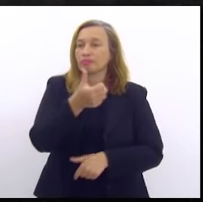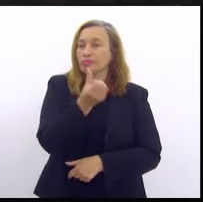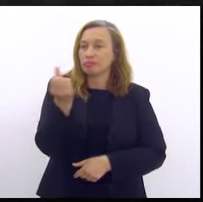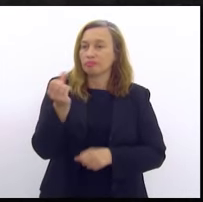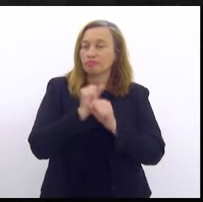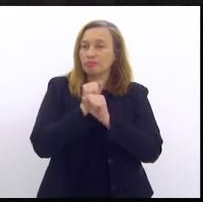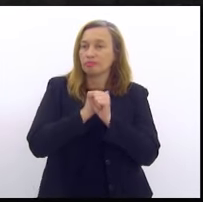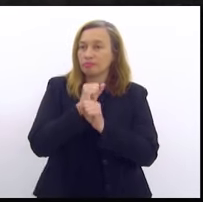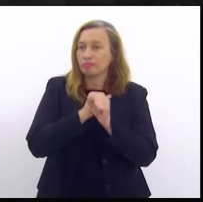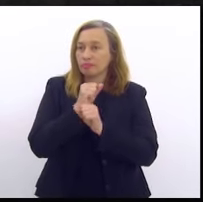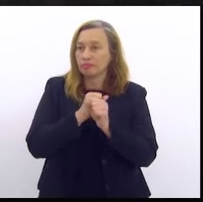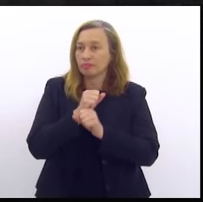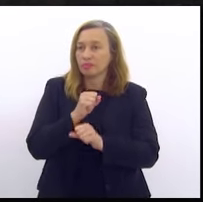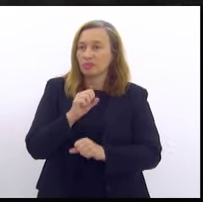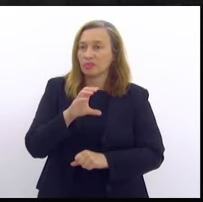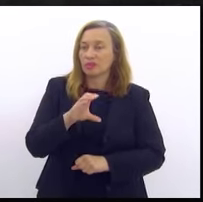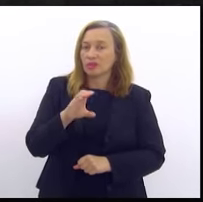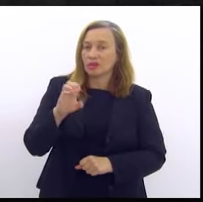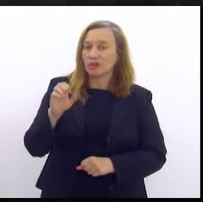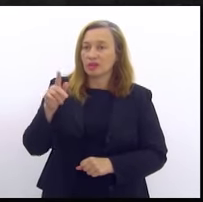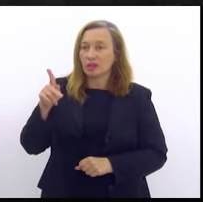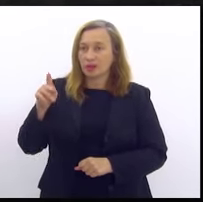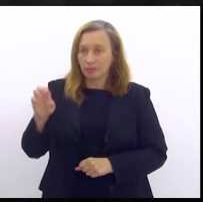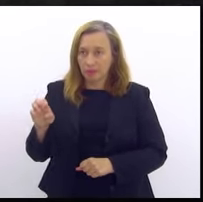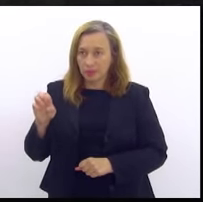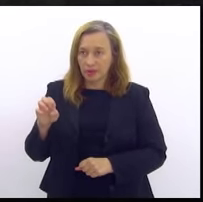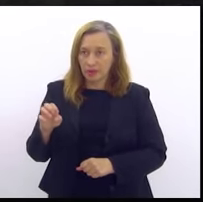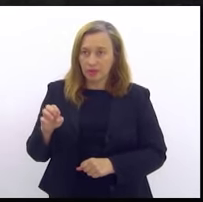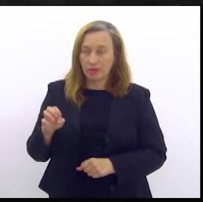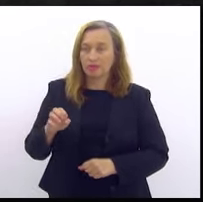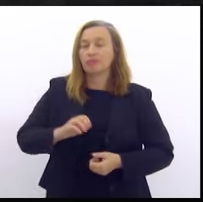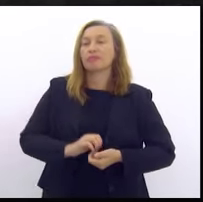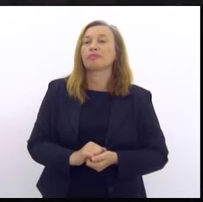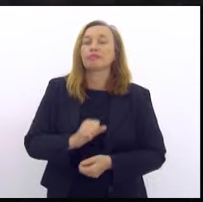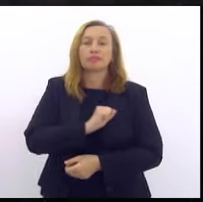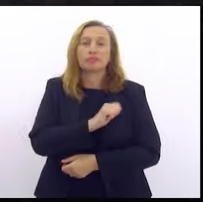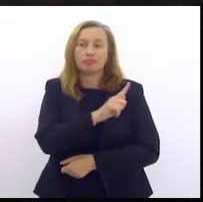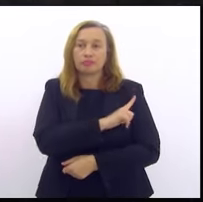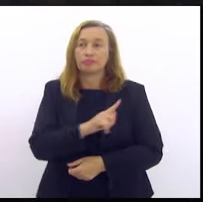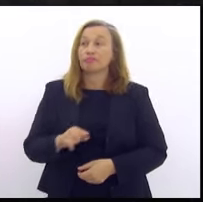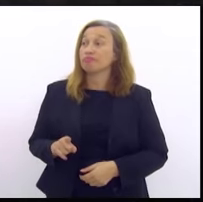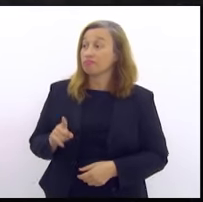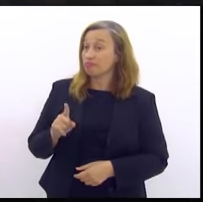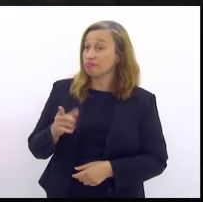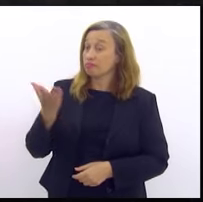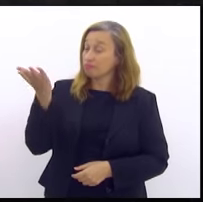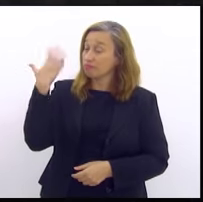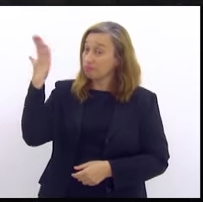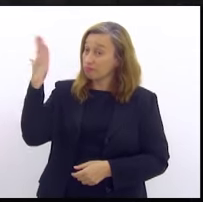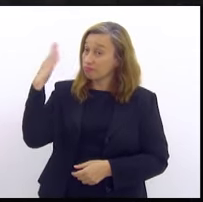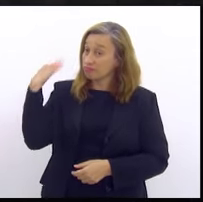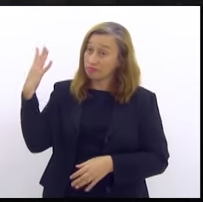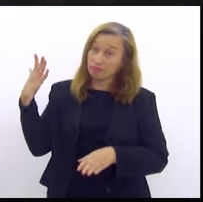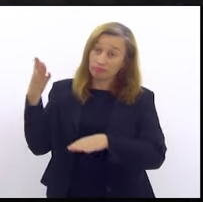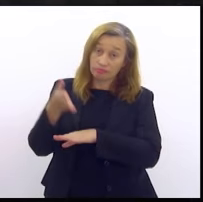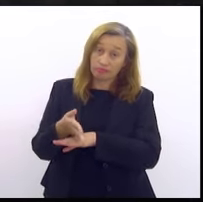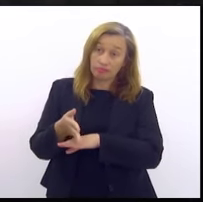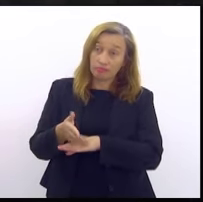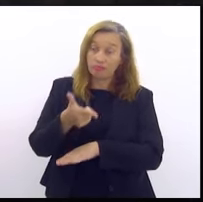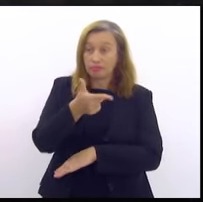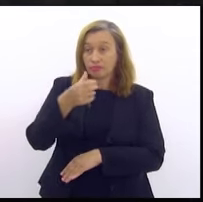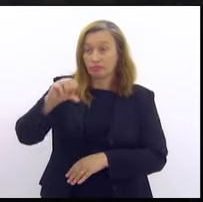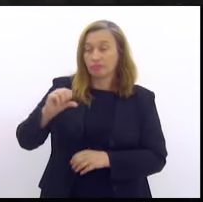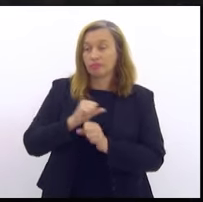anos em um CIEP, o CIEP do Tenente Jardim, na cidade de São Gonçalo. E lá atrás, quando nós entramos, há 29